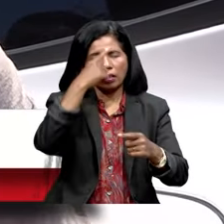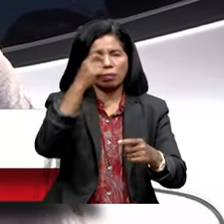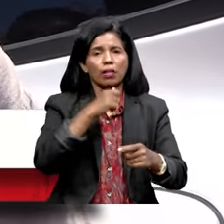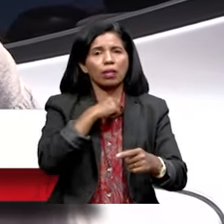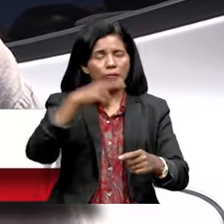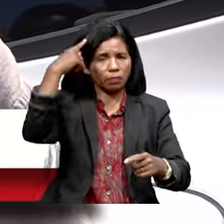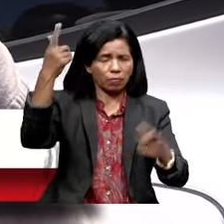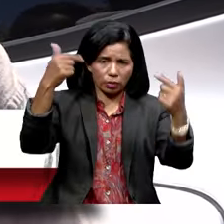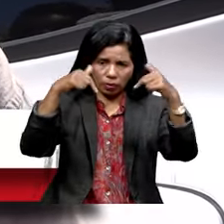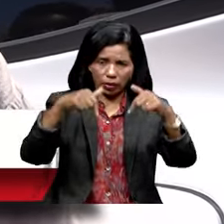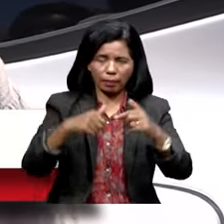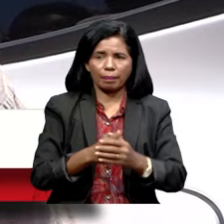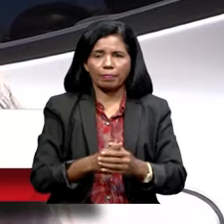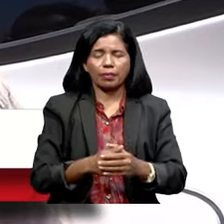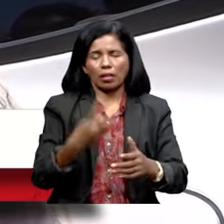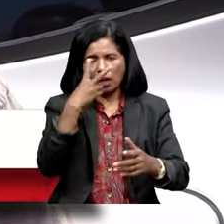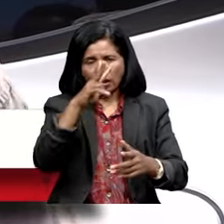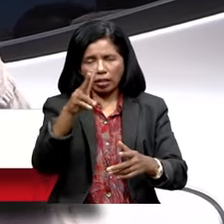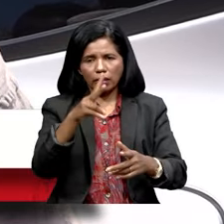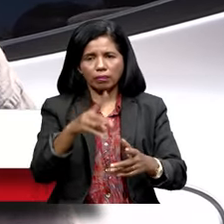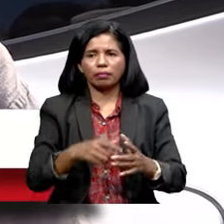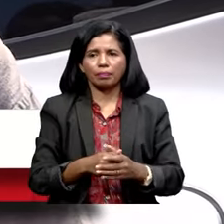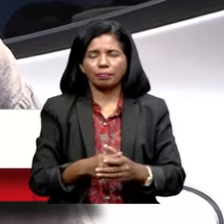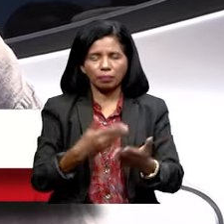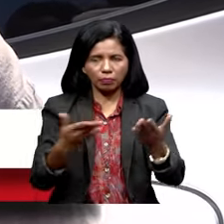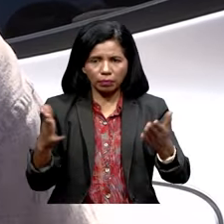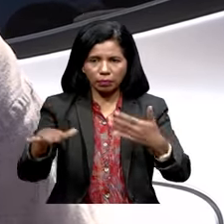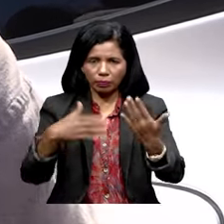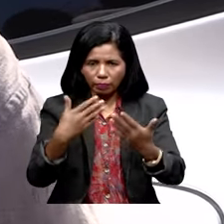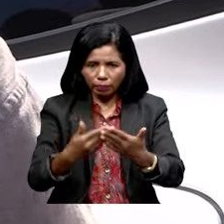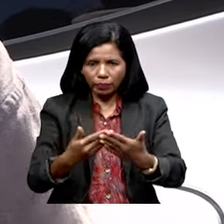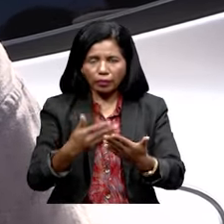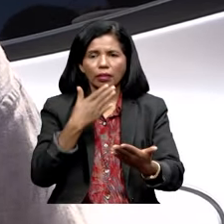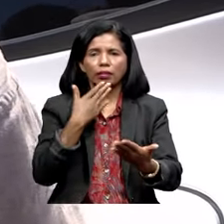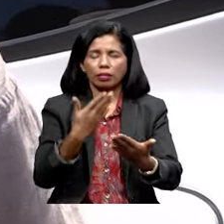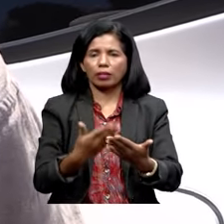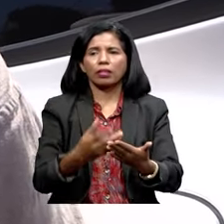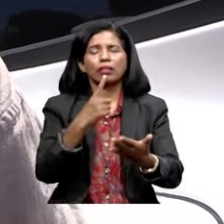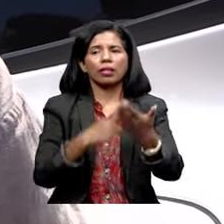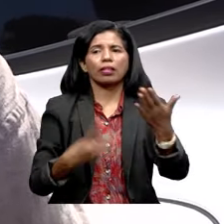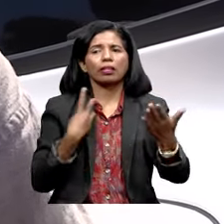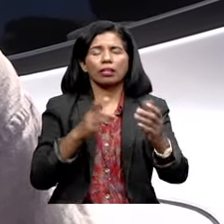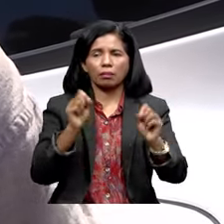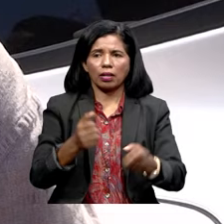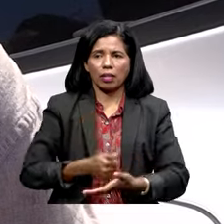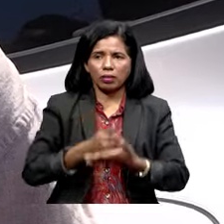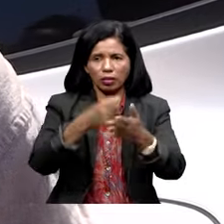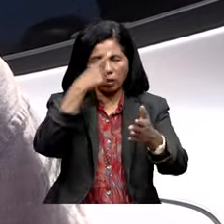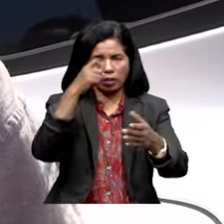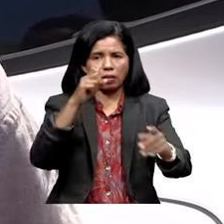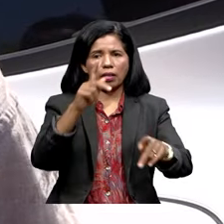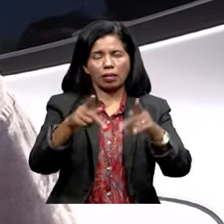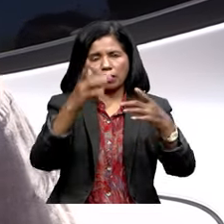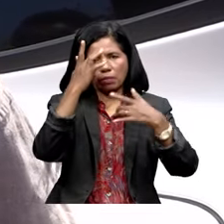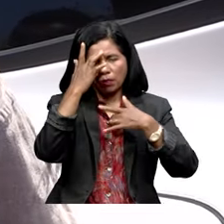né? Are nia condições, se a San Sira Alaran, Saída ma kita bela ajuda tambe ne la ema